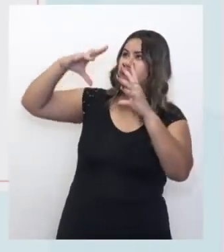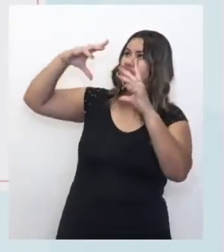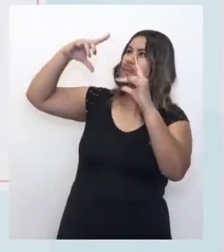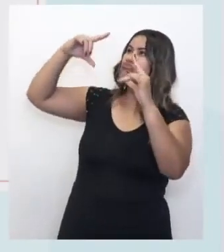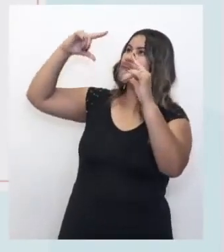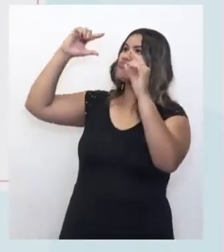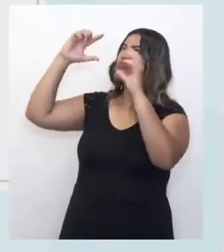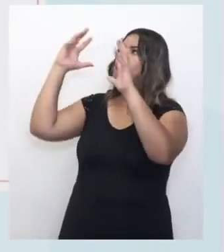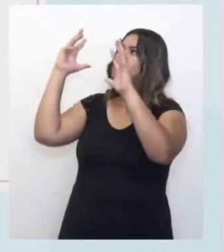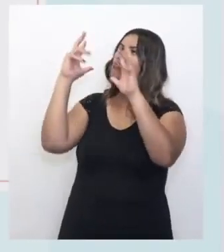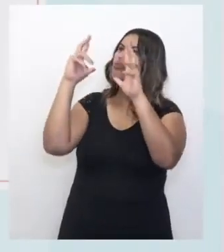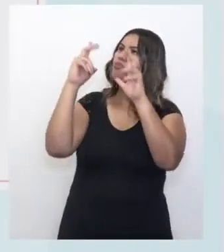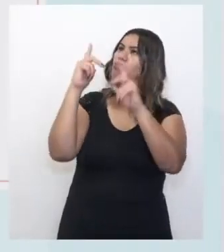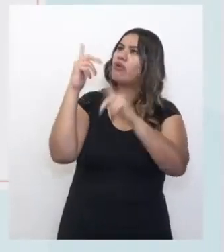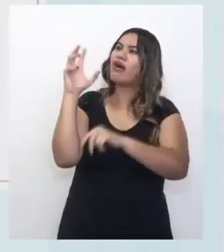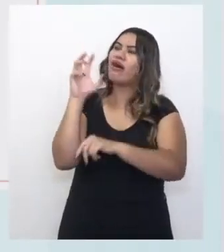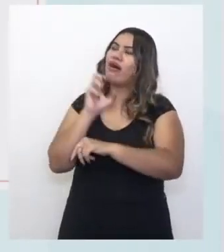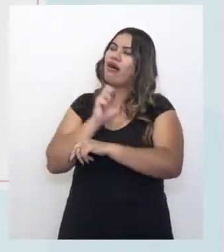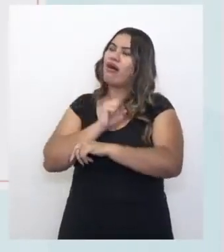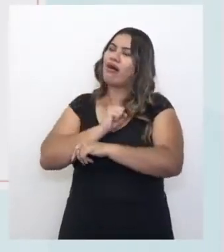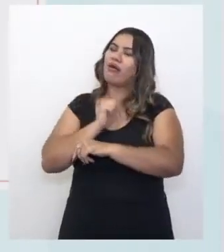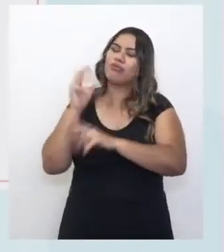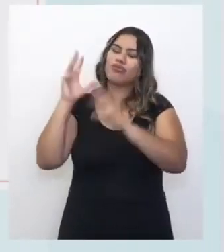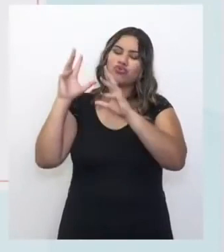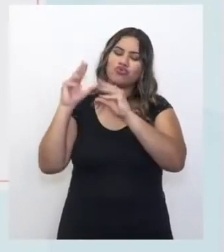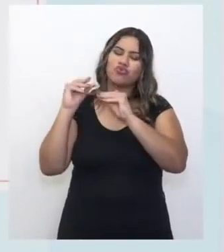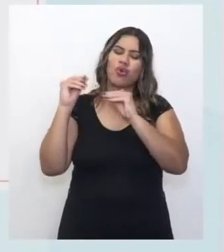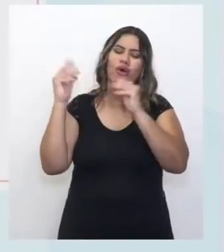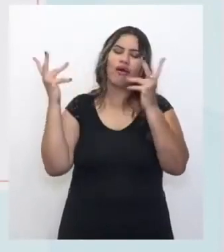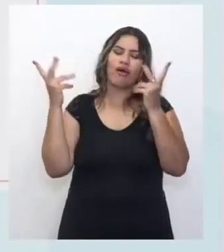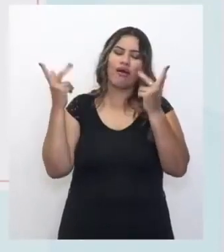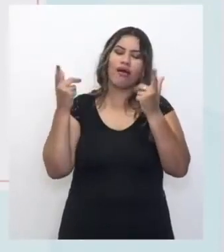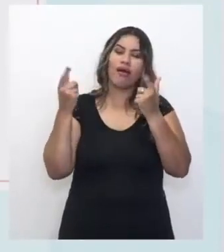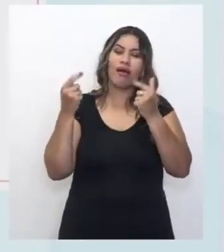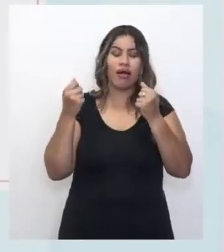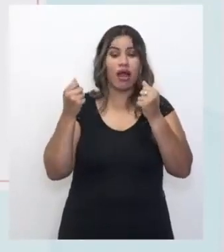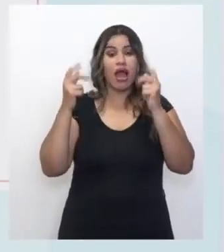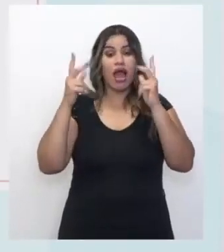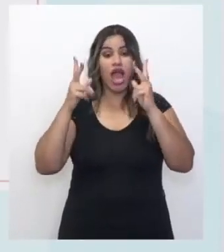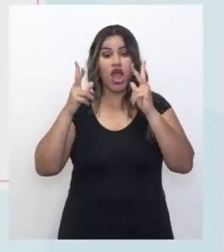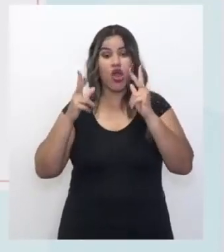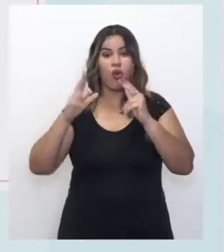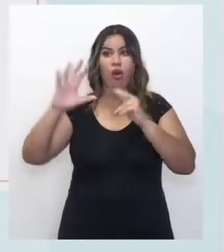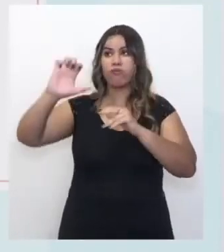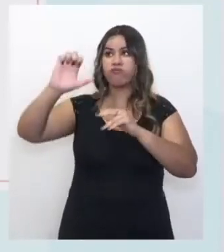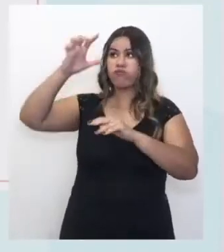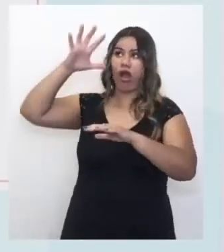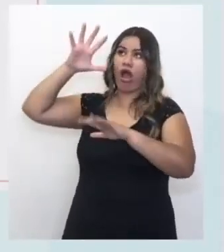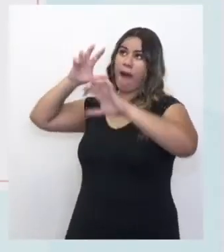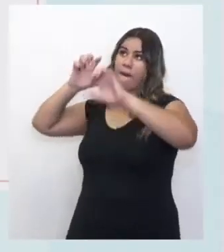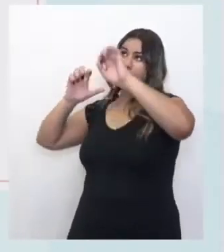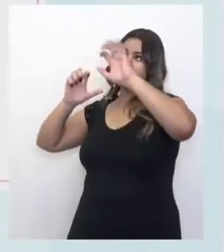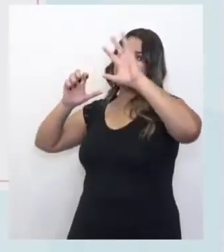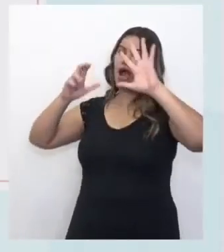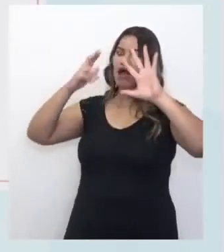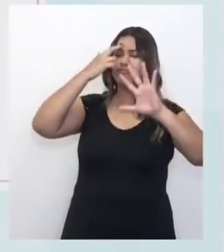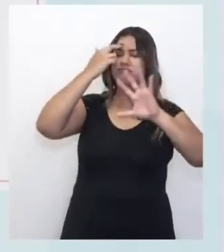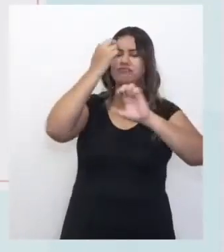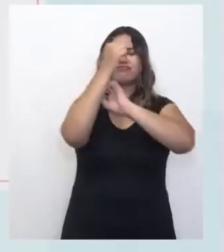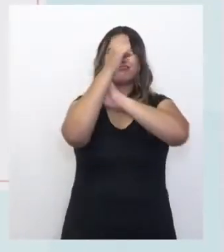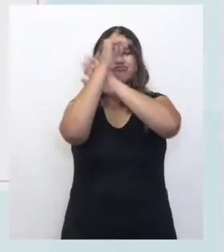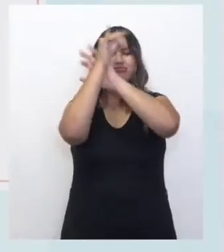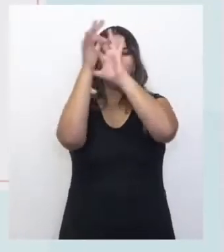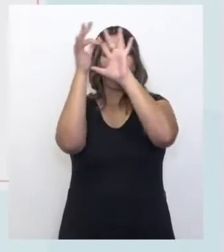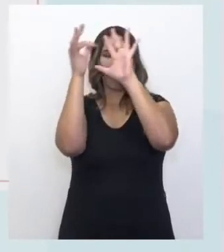cheia, como eu vos amo, noites formosas. Vós sois um rio de luz sagrada, onde sonhando passa embalada